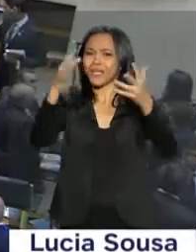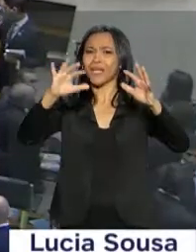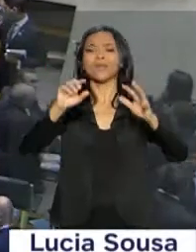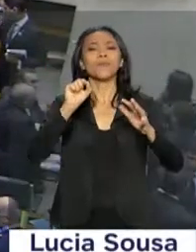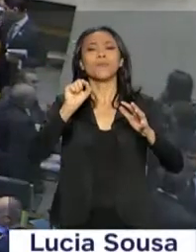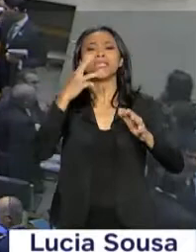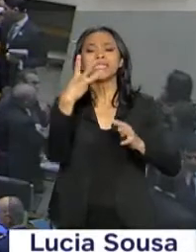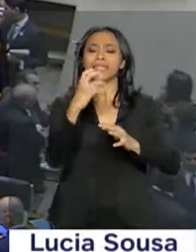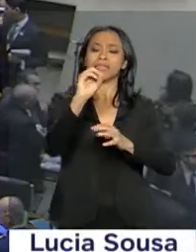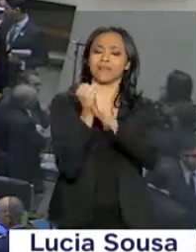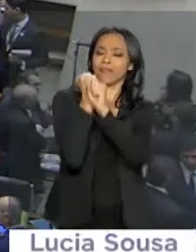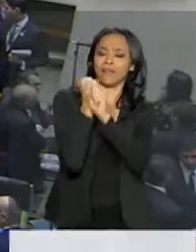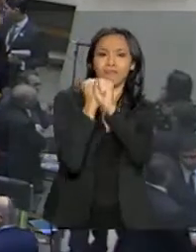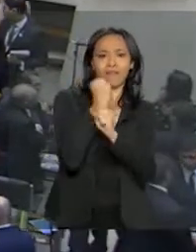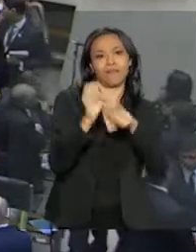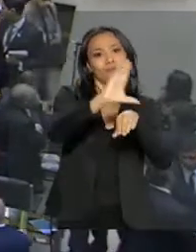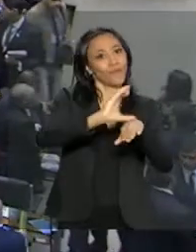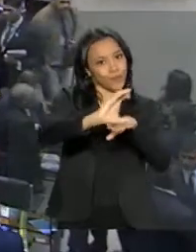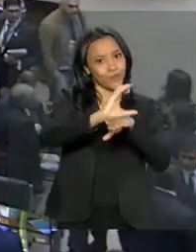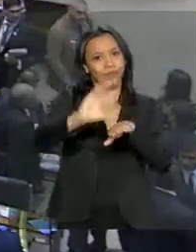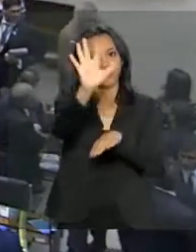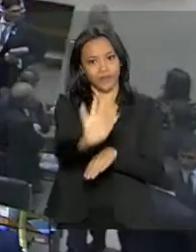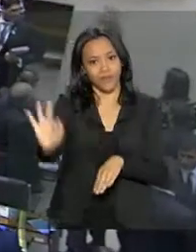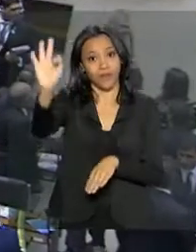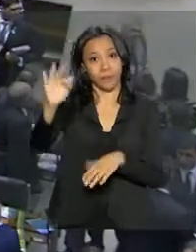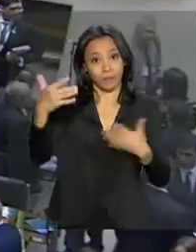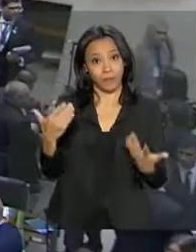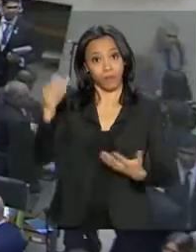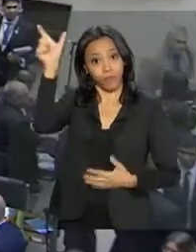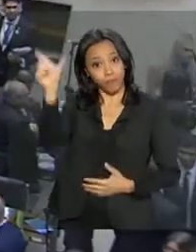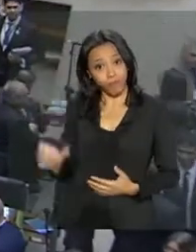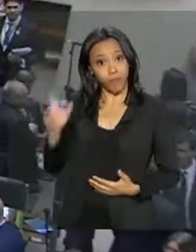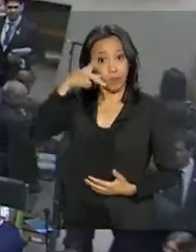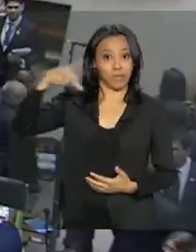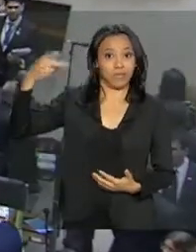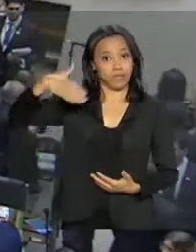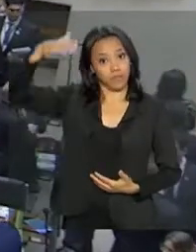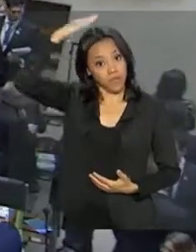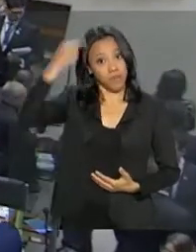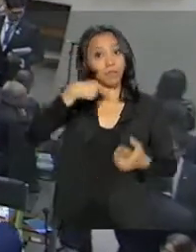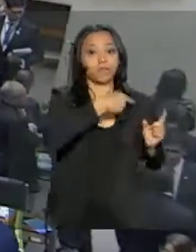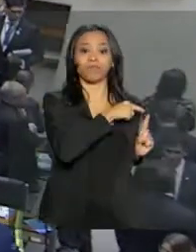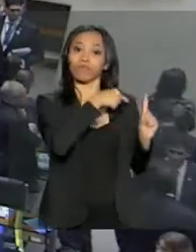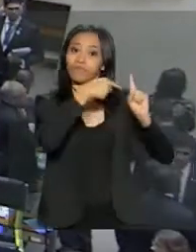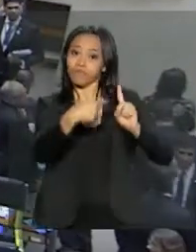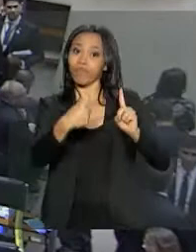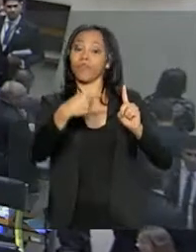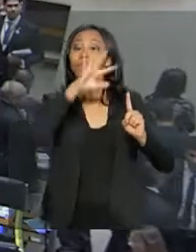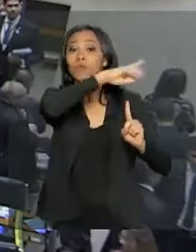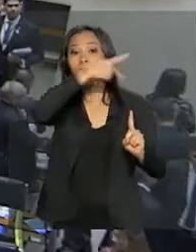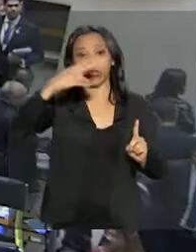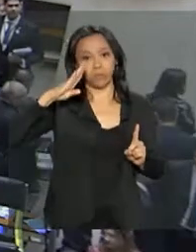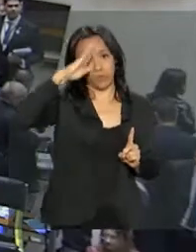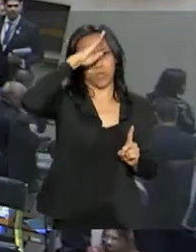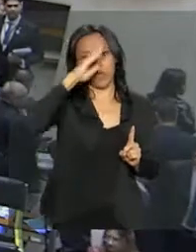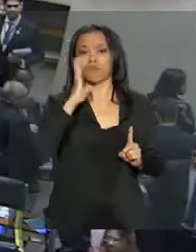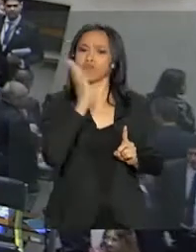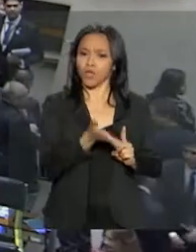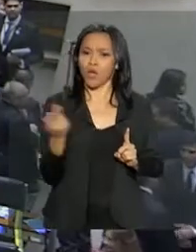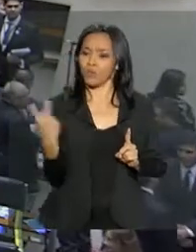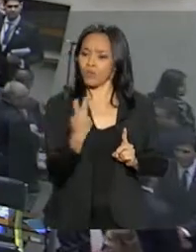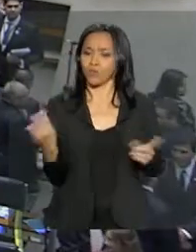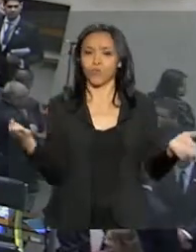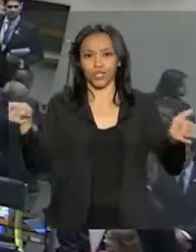anos da Constituição Federal. O presidente Michel Temer e o presidente eleito, Jair Bolsonaro, já chegaram aqui